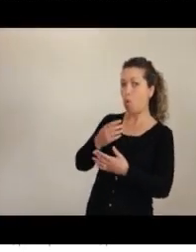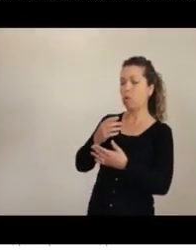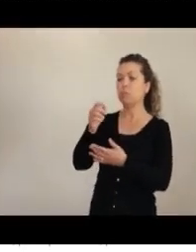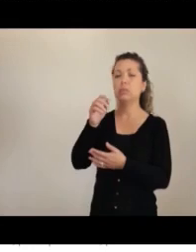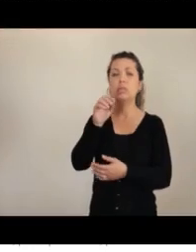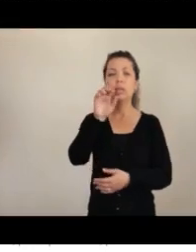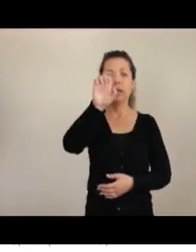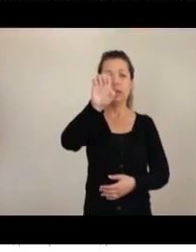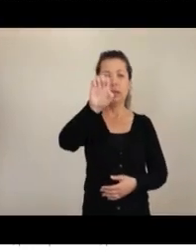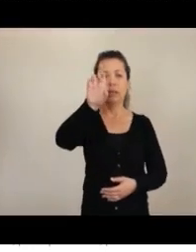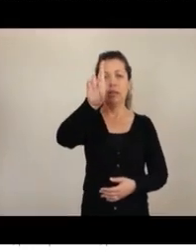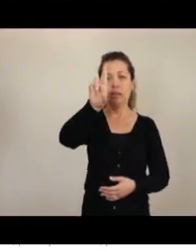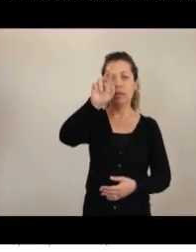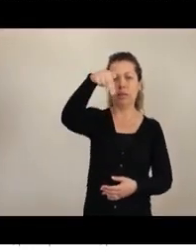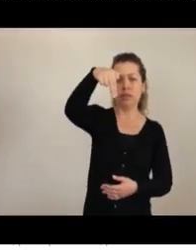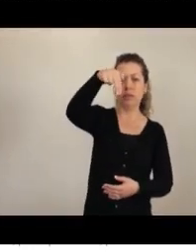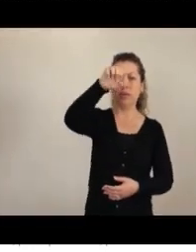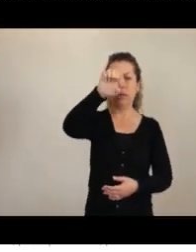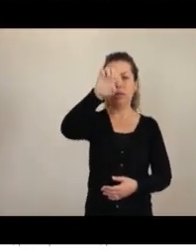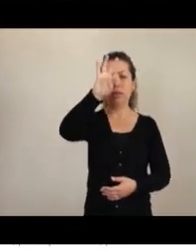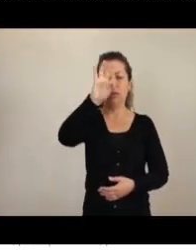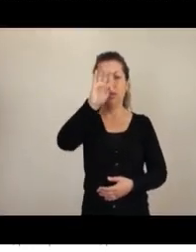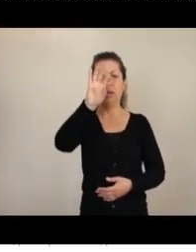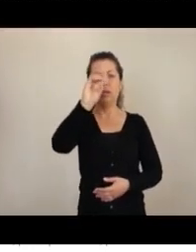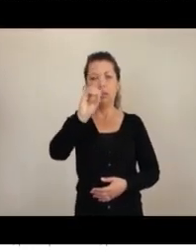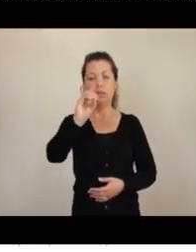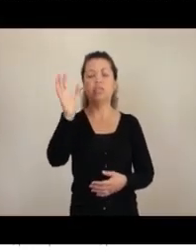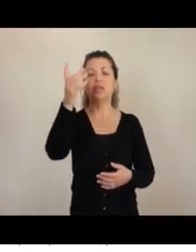partindo do Mar Pequeno e saindo para o norte pela Barra do